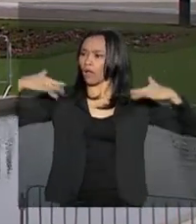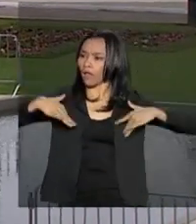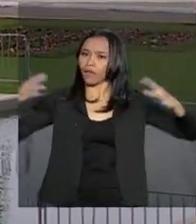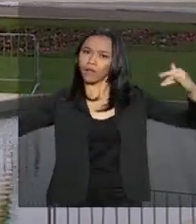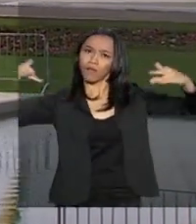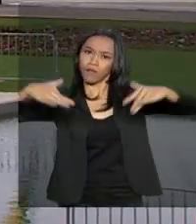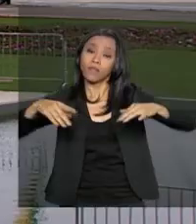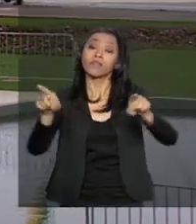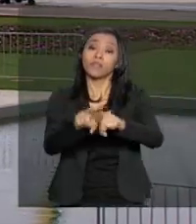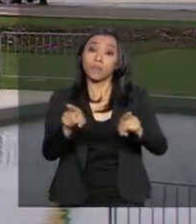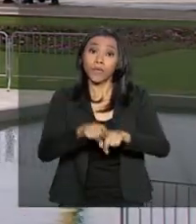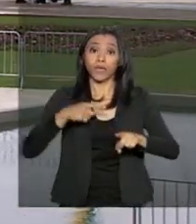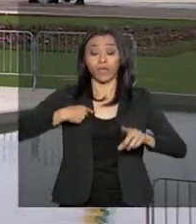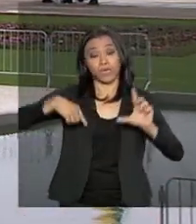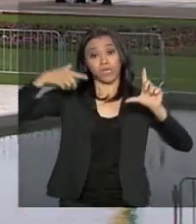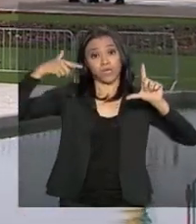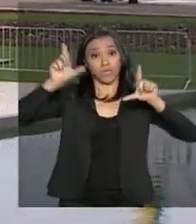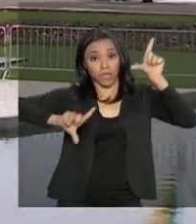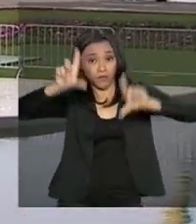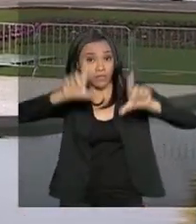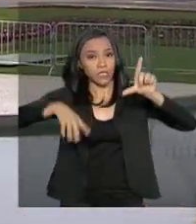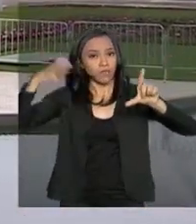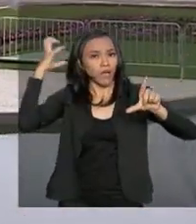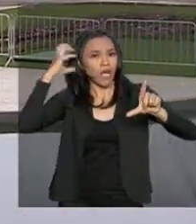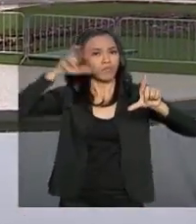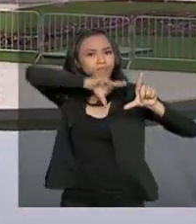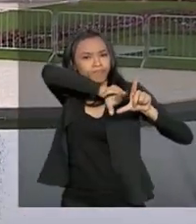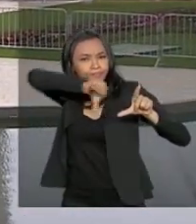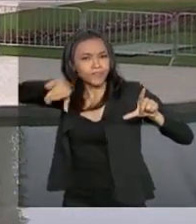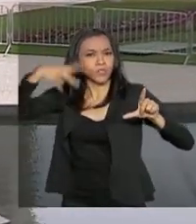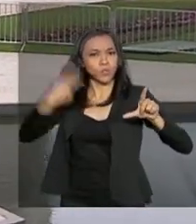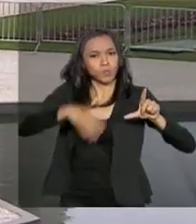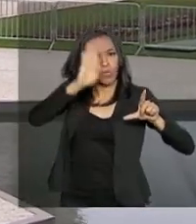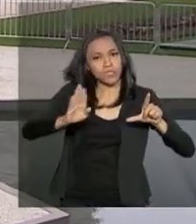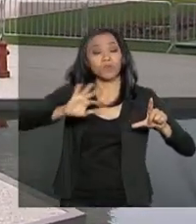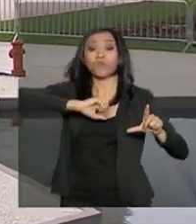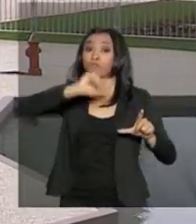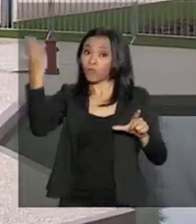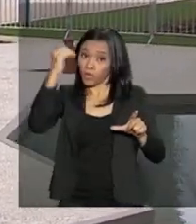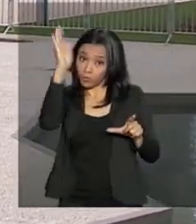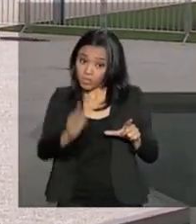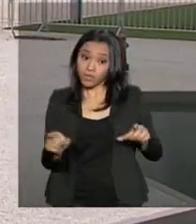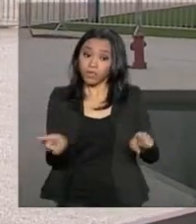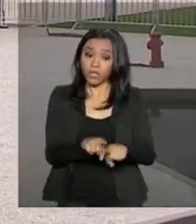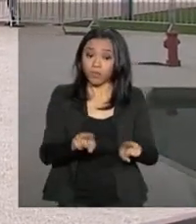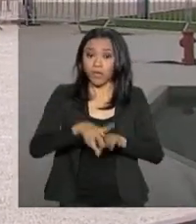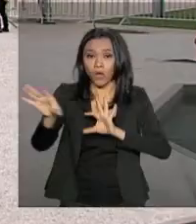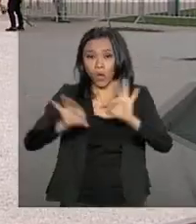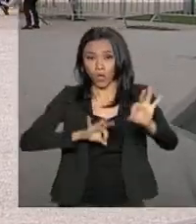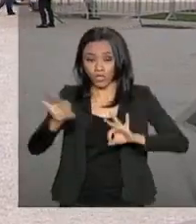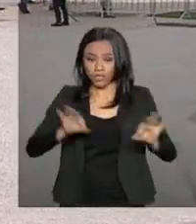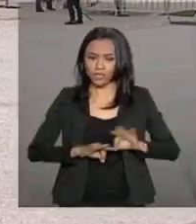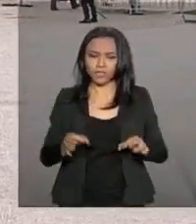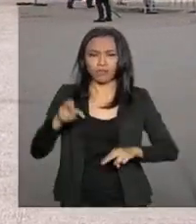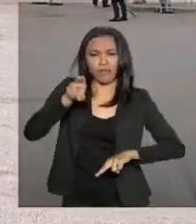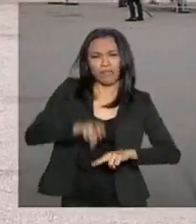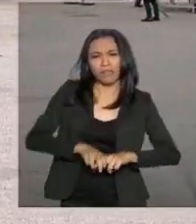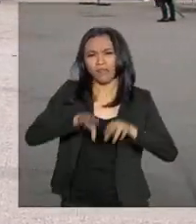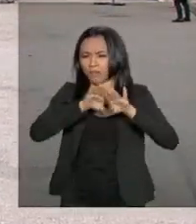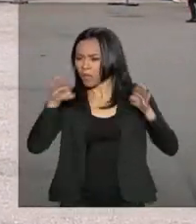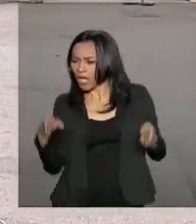imprensa nacional internacional é as equipes que cuidam de organizar os móveis que estão por aqui também fazer pequenos reparos